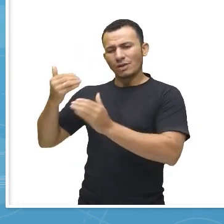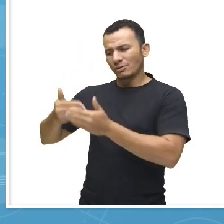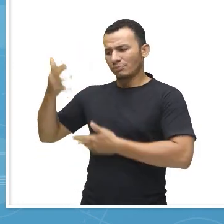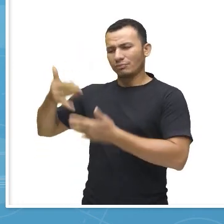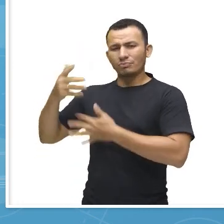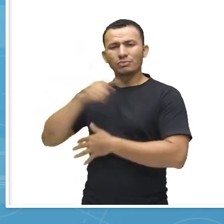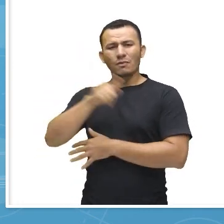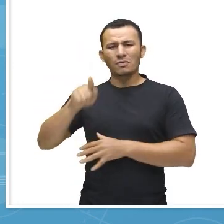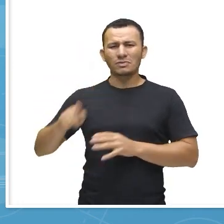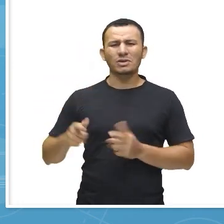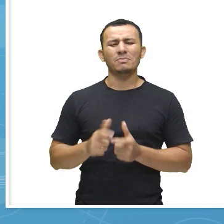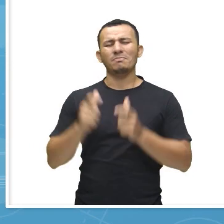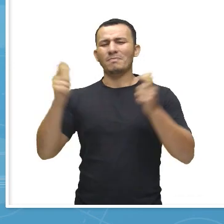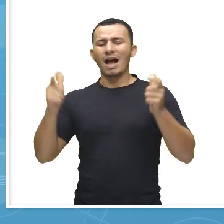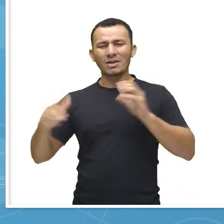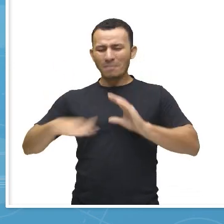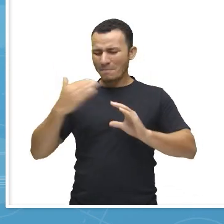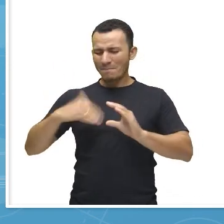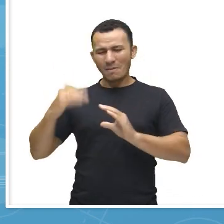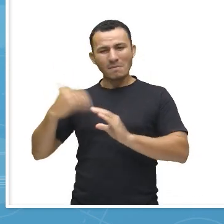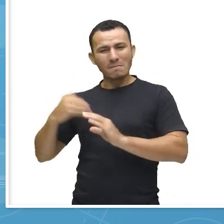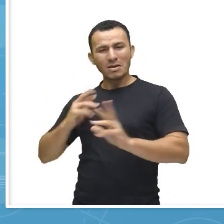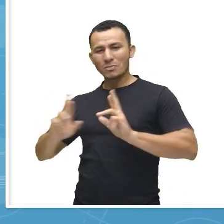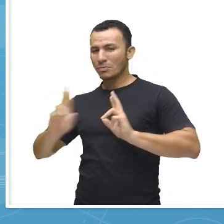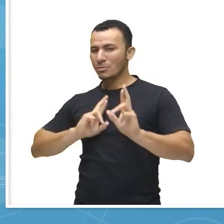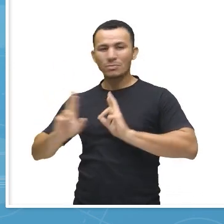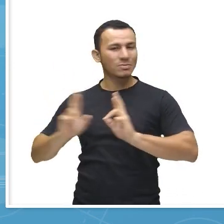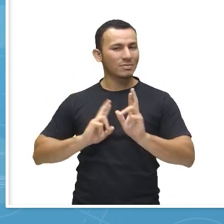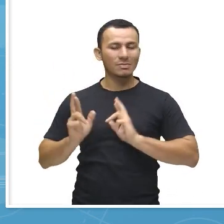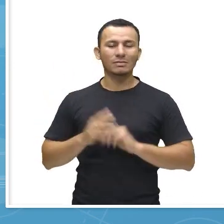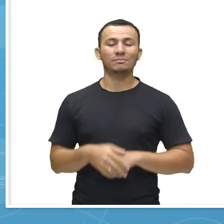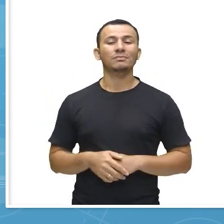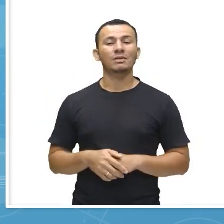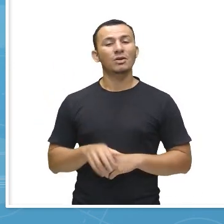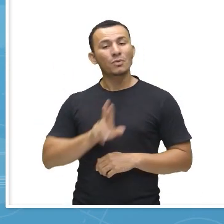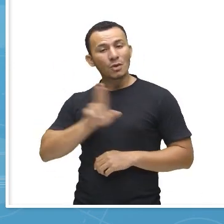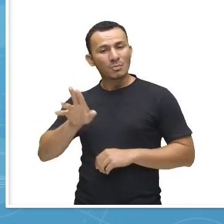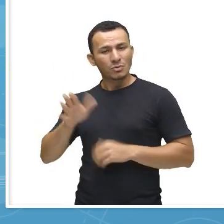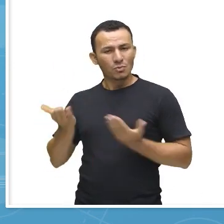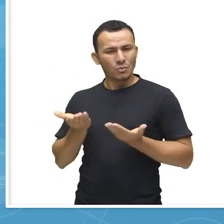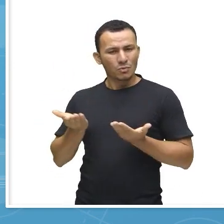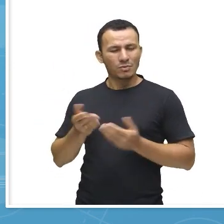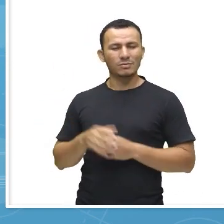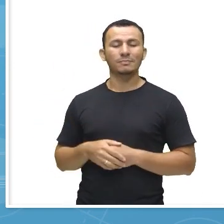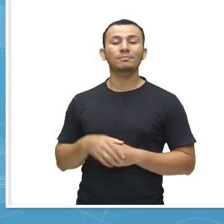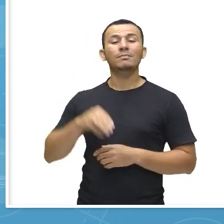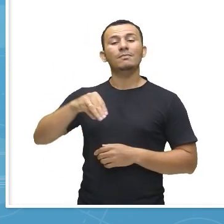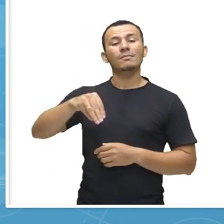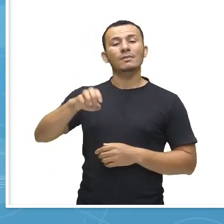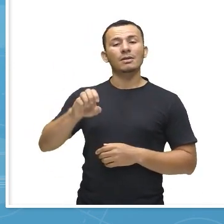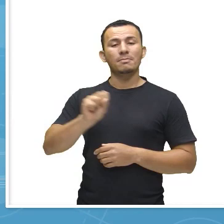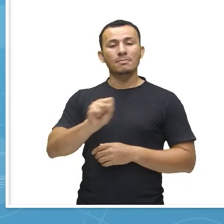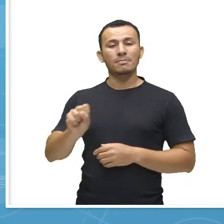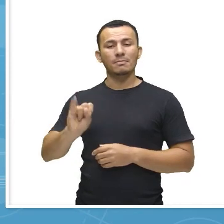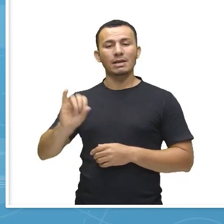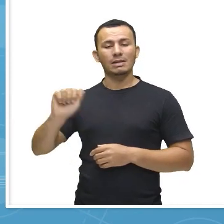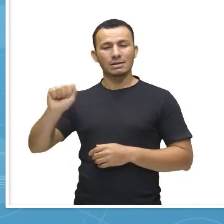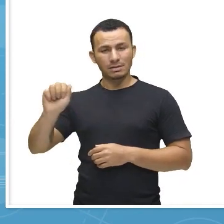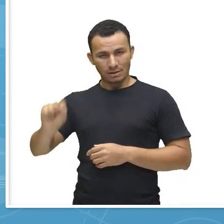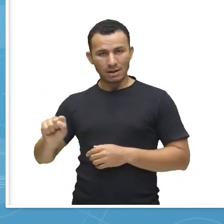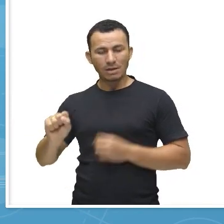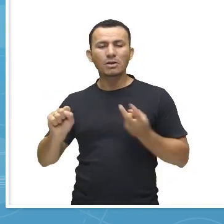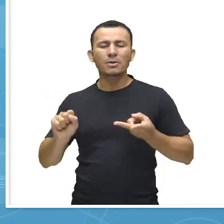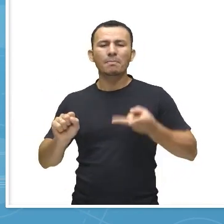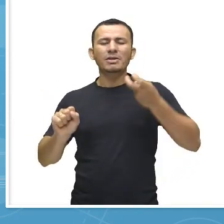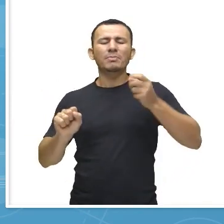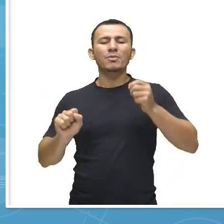maioria de vocês que conseguiram colocar aí. E eu vou destacar algumas. Por exemplo, o Messias, que ele conseguiu identificar